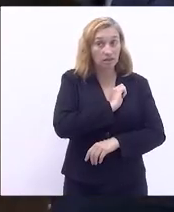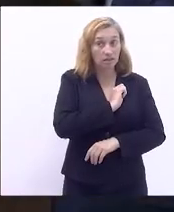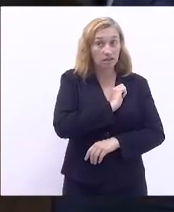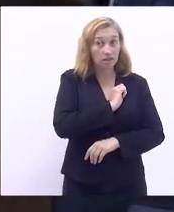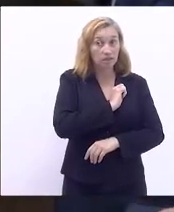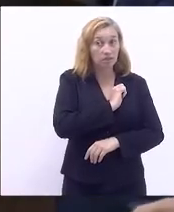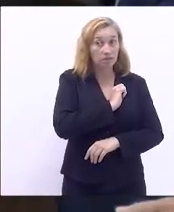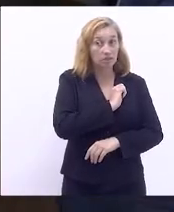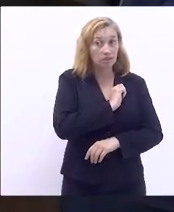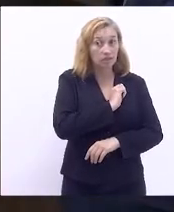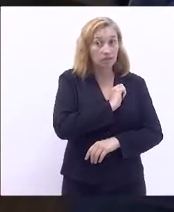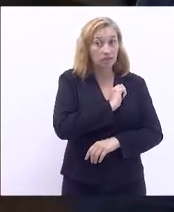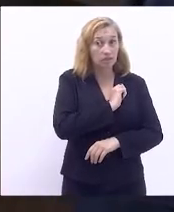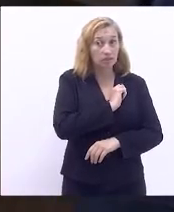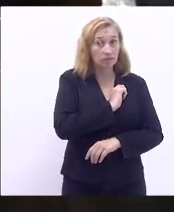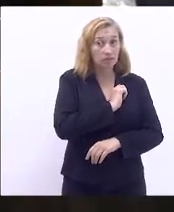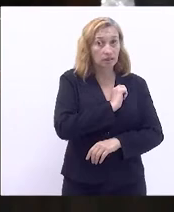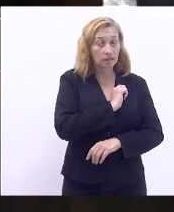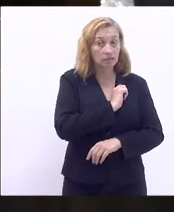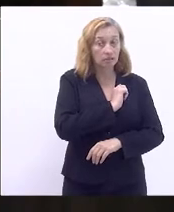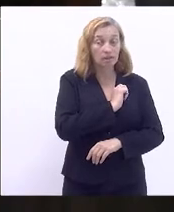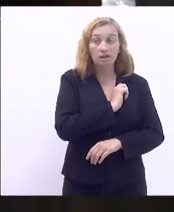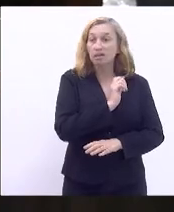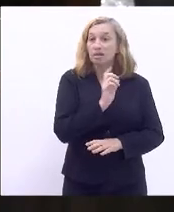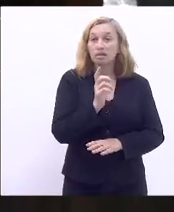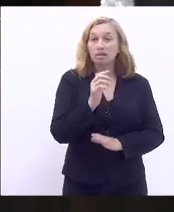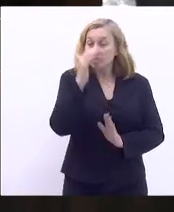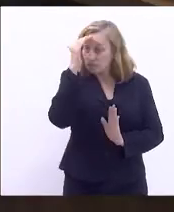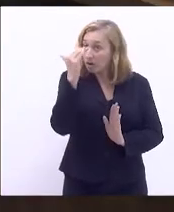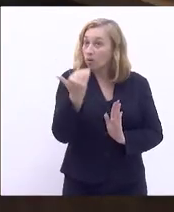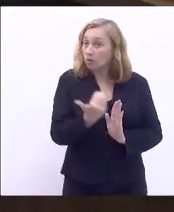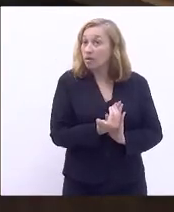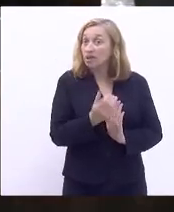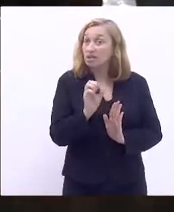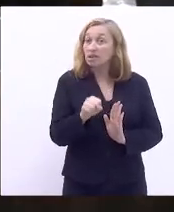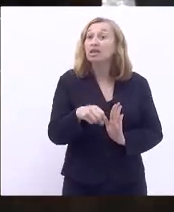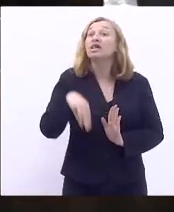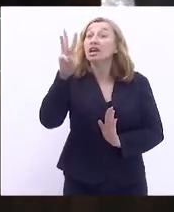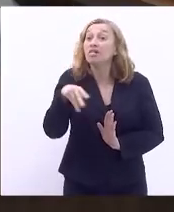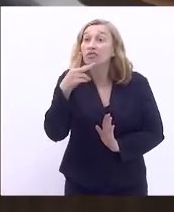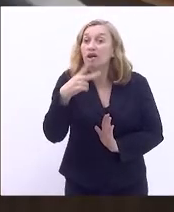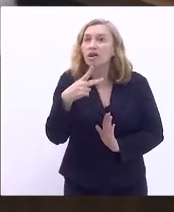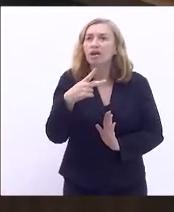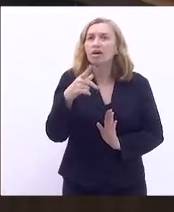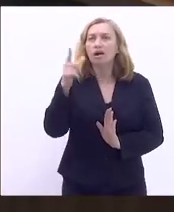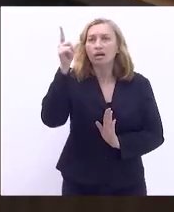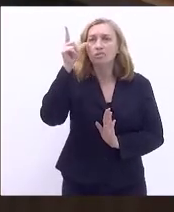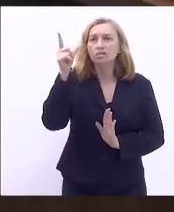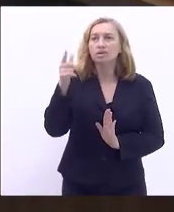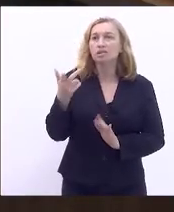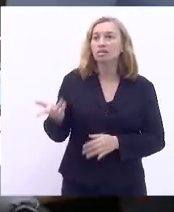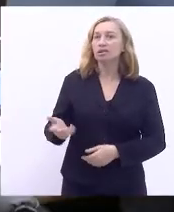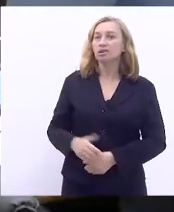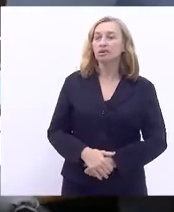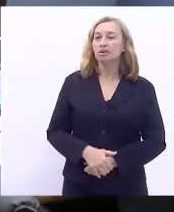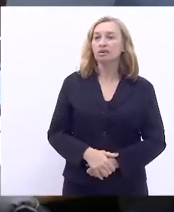cumpre a licença ambiental. Mas a licença ambiental não. Não está sendo cumprido. Mas quem falou? A Lucinha.